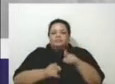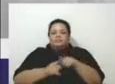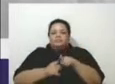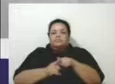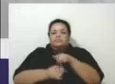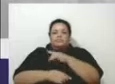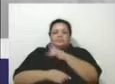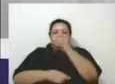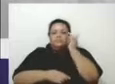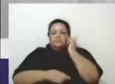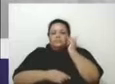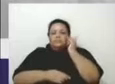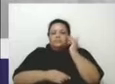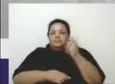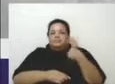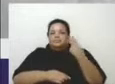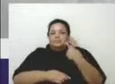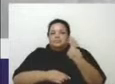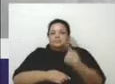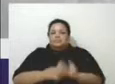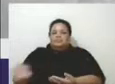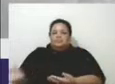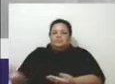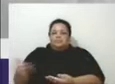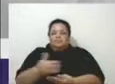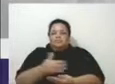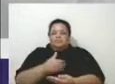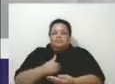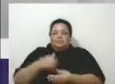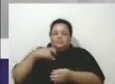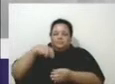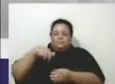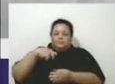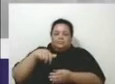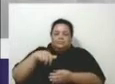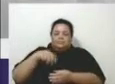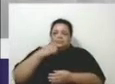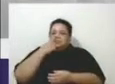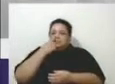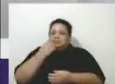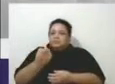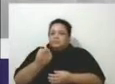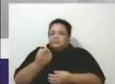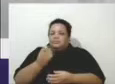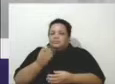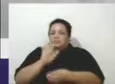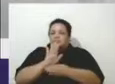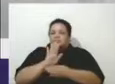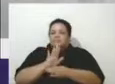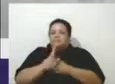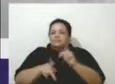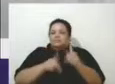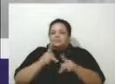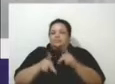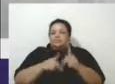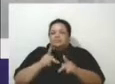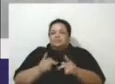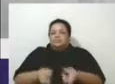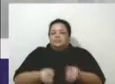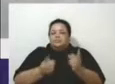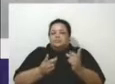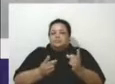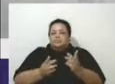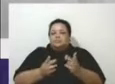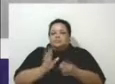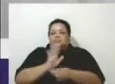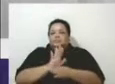as tampinhas da natureza a gente tá ajudando as pessoas e quando a gente tira as tampinhas da natureza a gente vendendo tá ajudando no meu caso